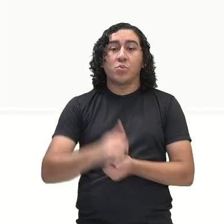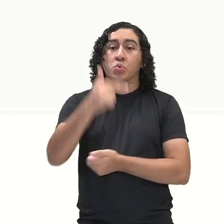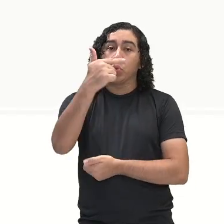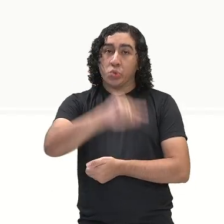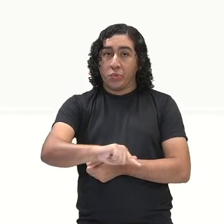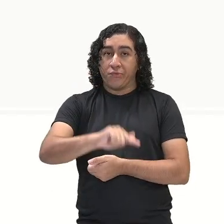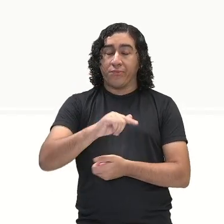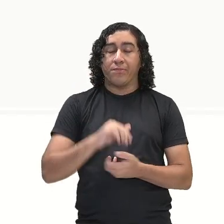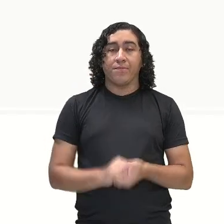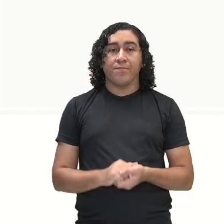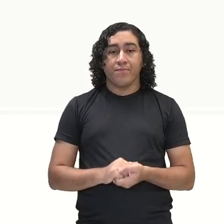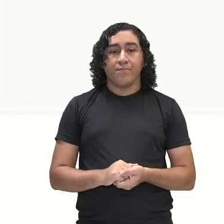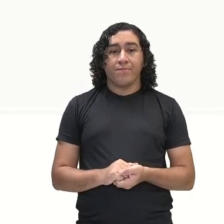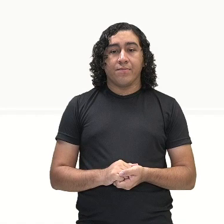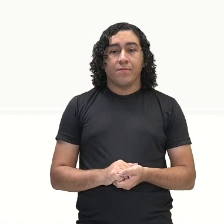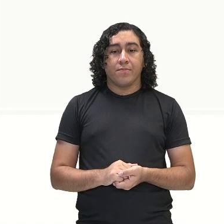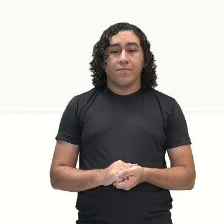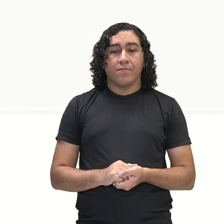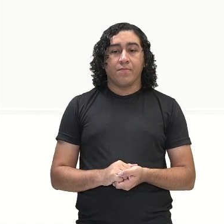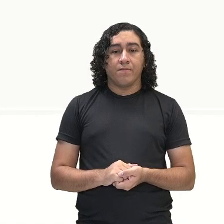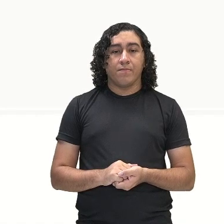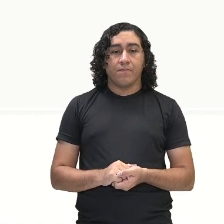Novamente, nós poderíamos, né,